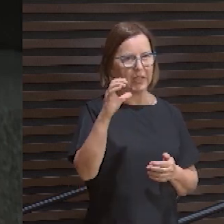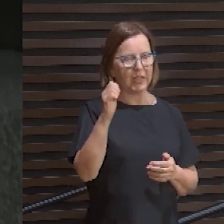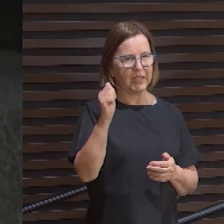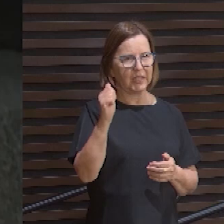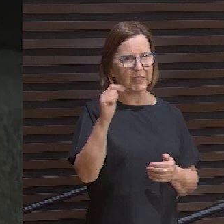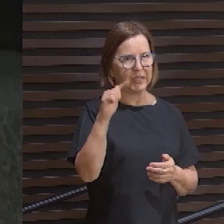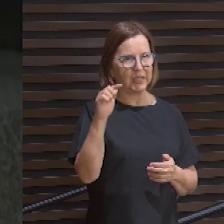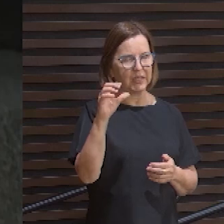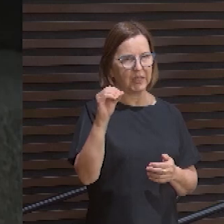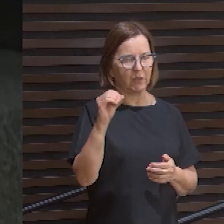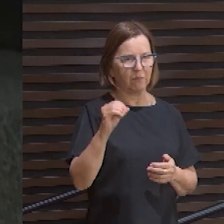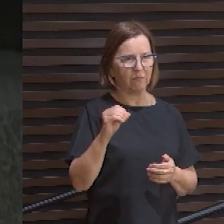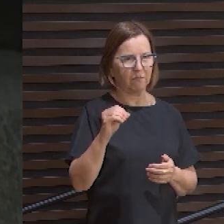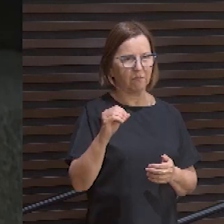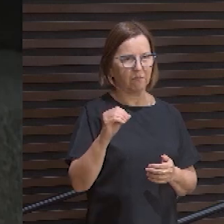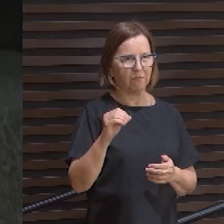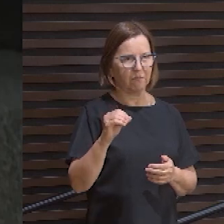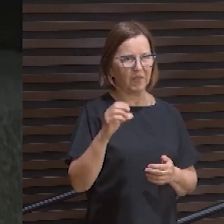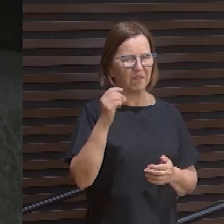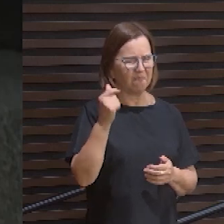se flagelando,